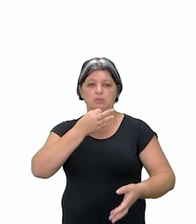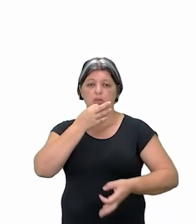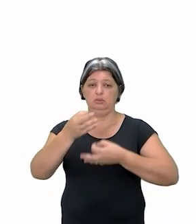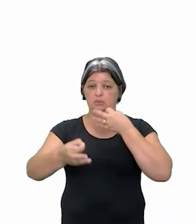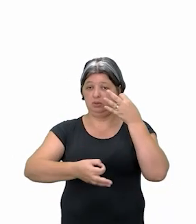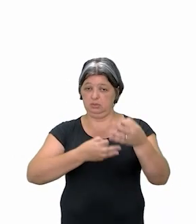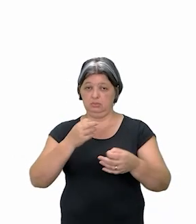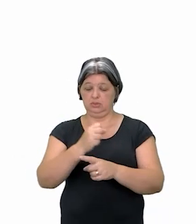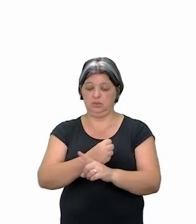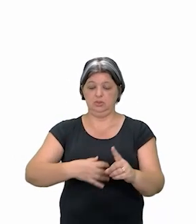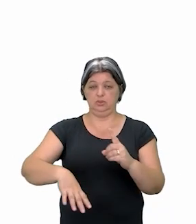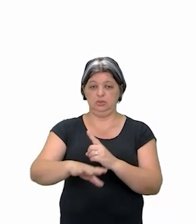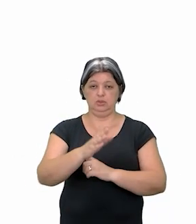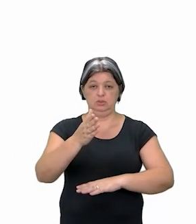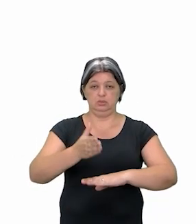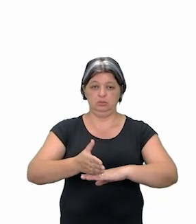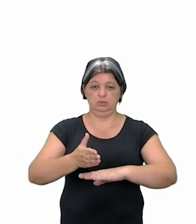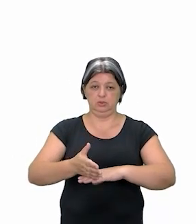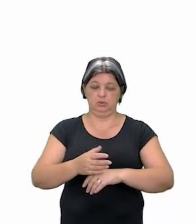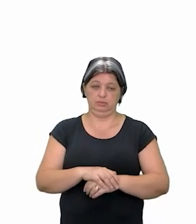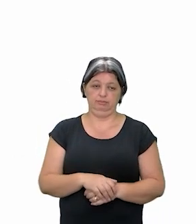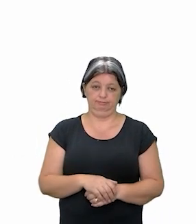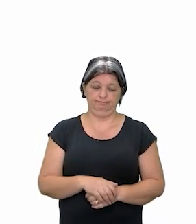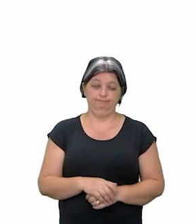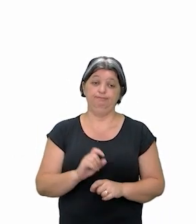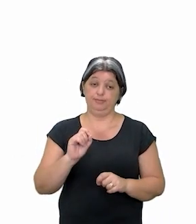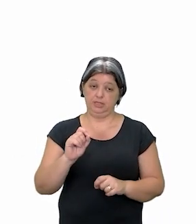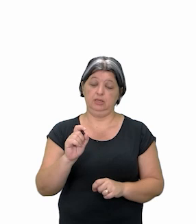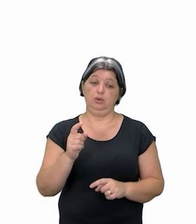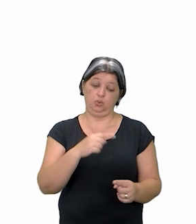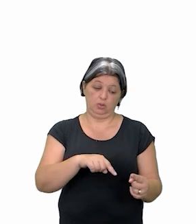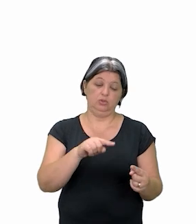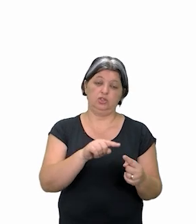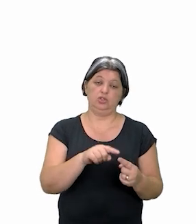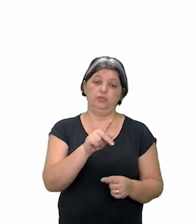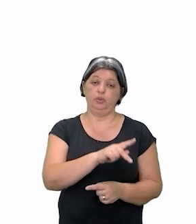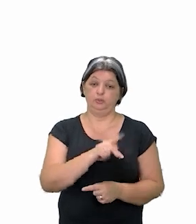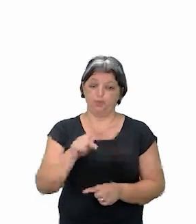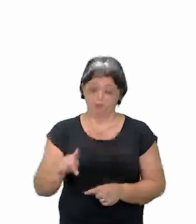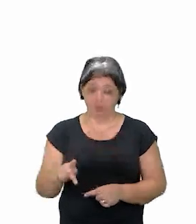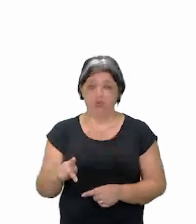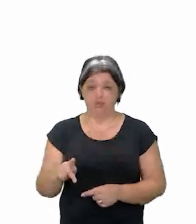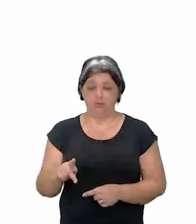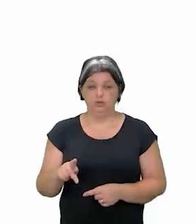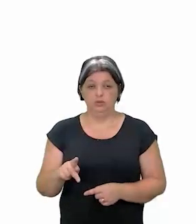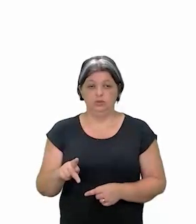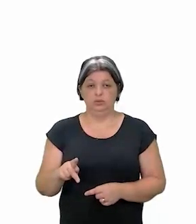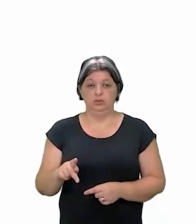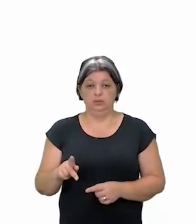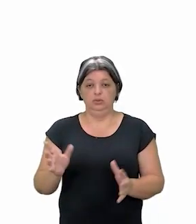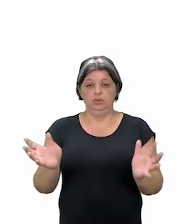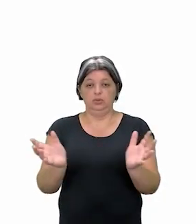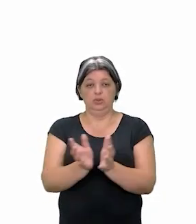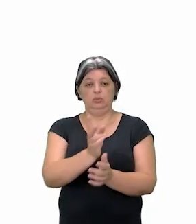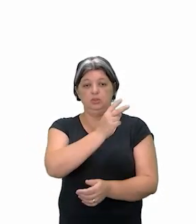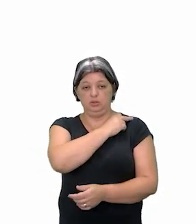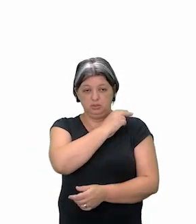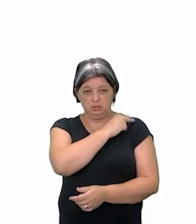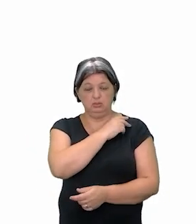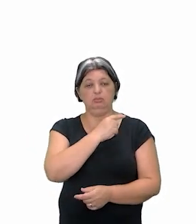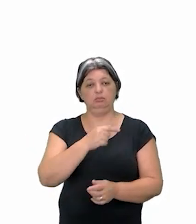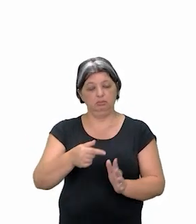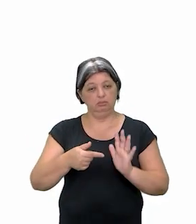sociedade contemporânea, que é o que a gente espera, né? Enquanto professoras e professores de ciências da natureza, a gente espera que o nosso aluno ali